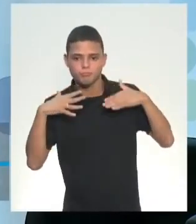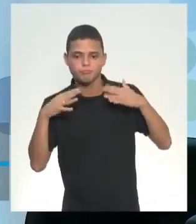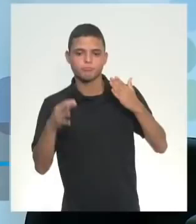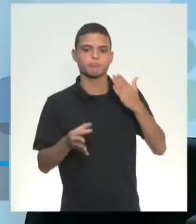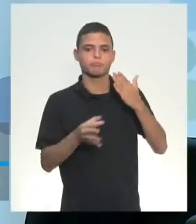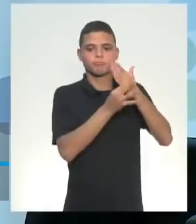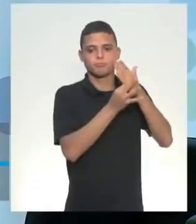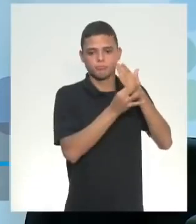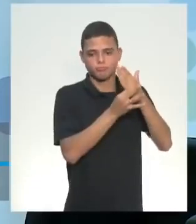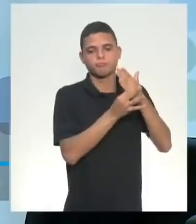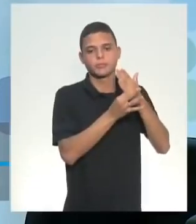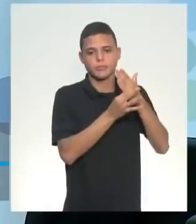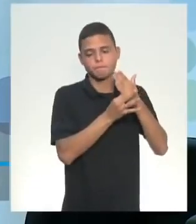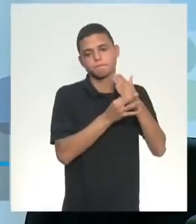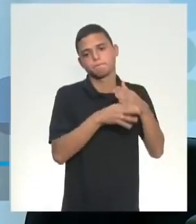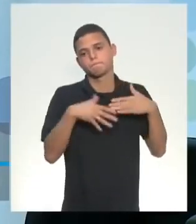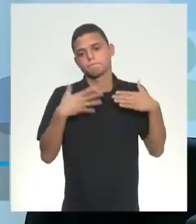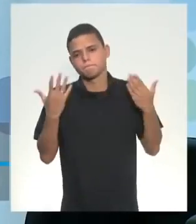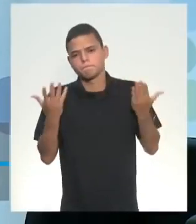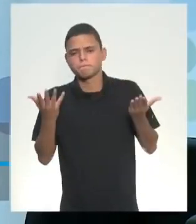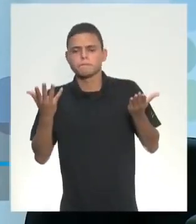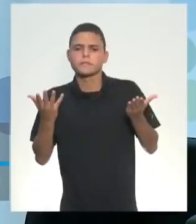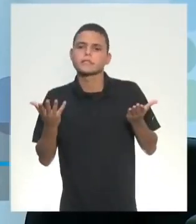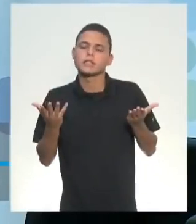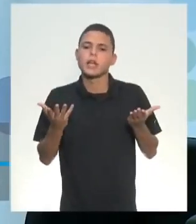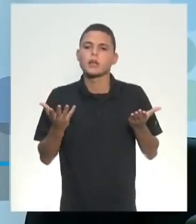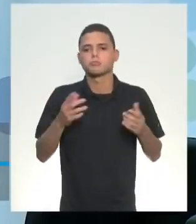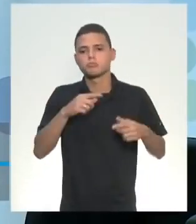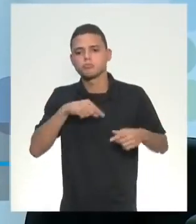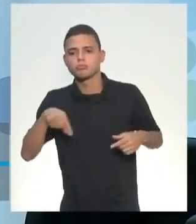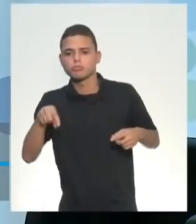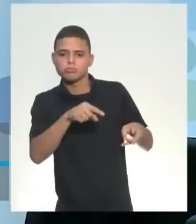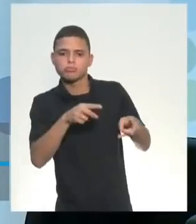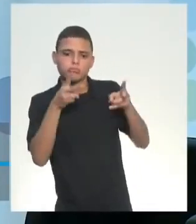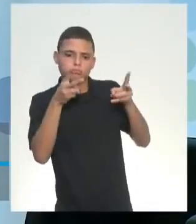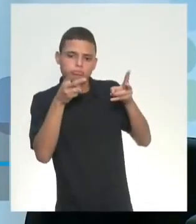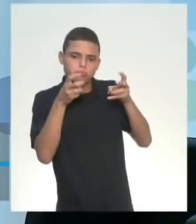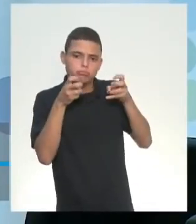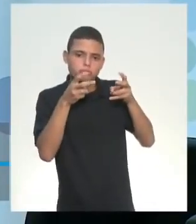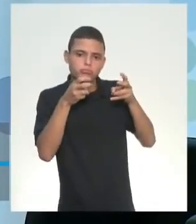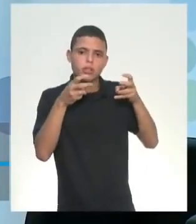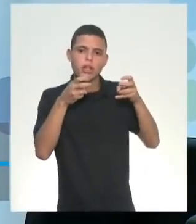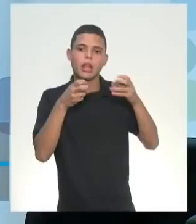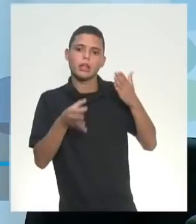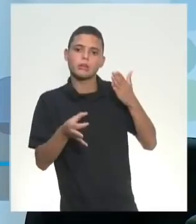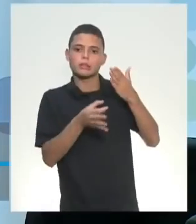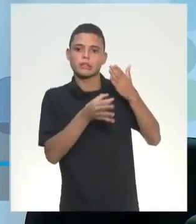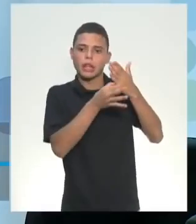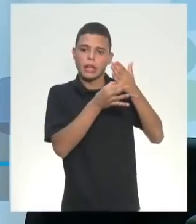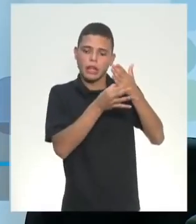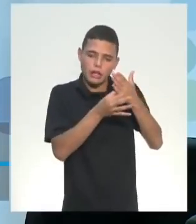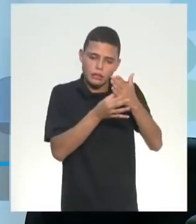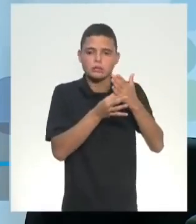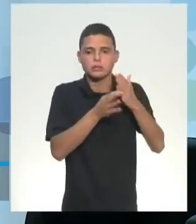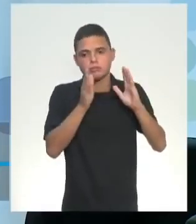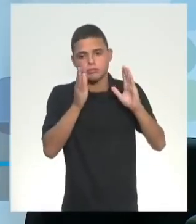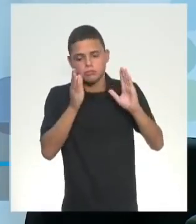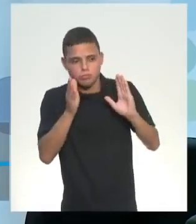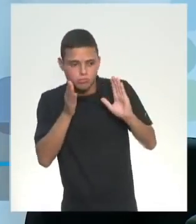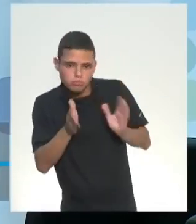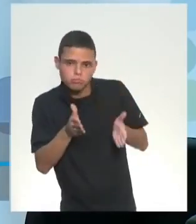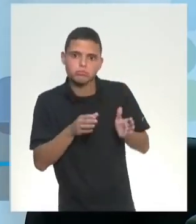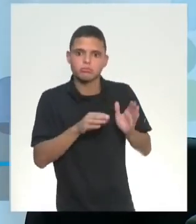É claro que a gente percebe que o realismo já vem mostrando um pouquinho mais a sua cara, quem você é. O